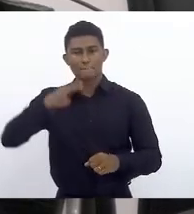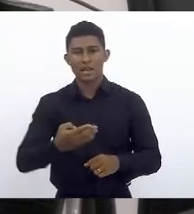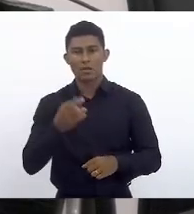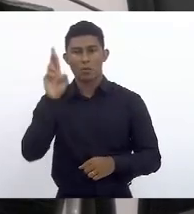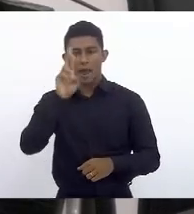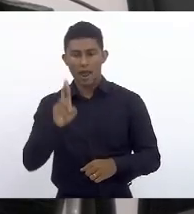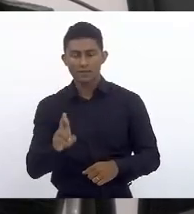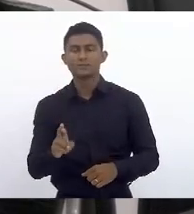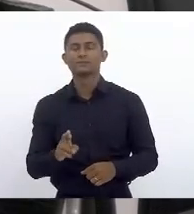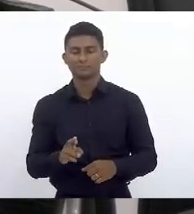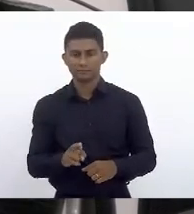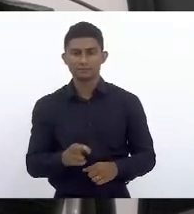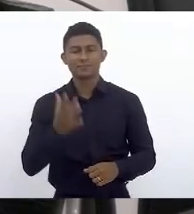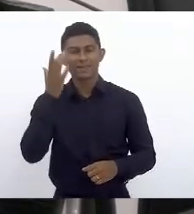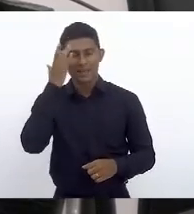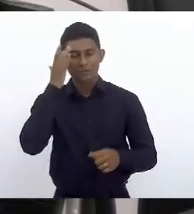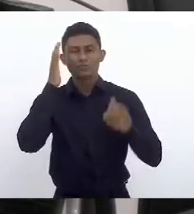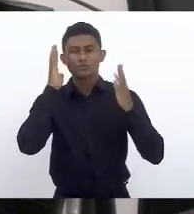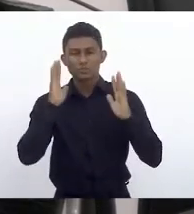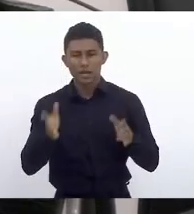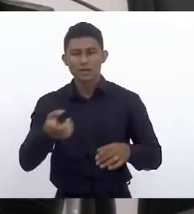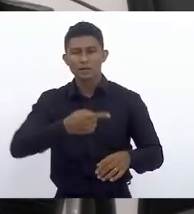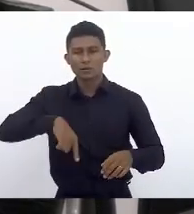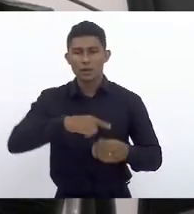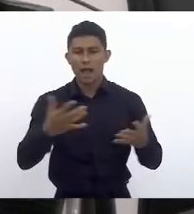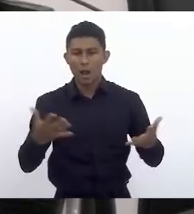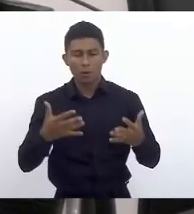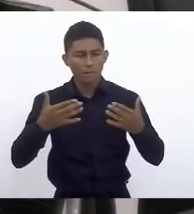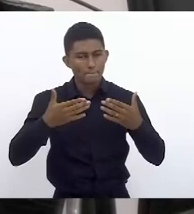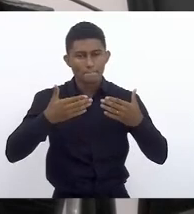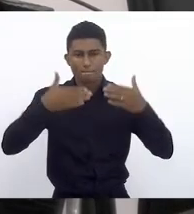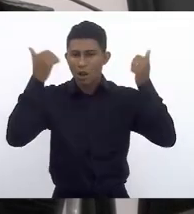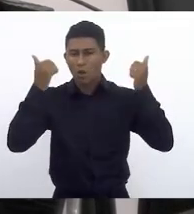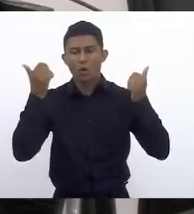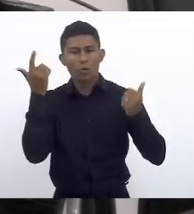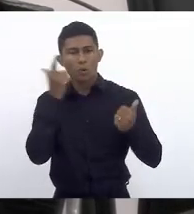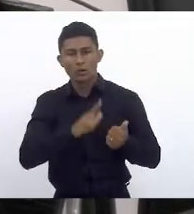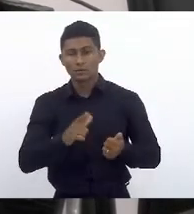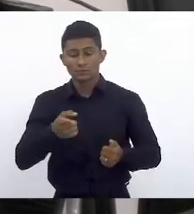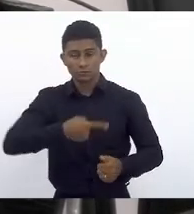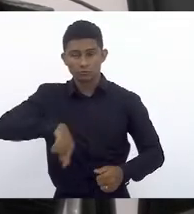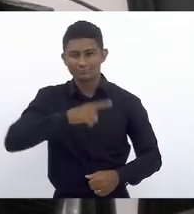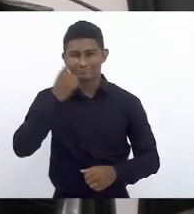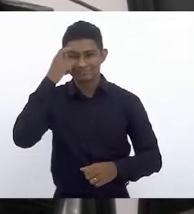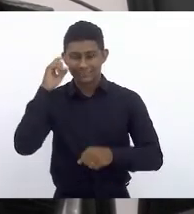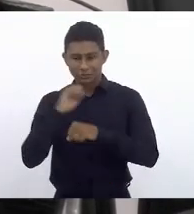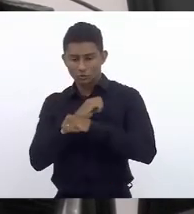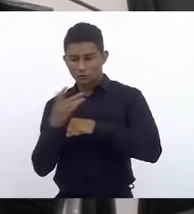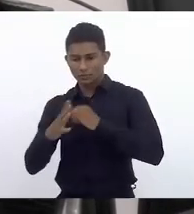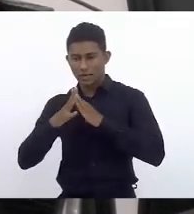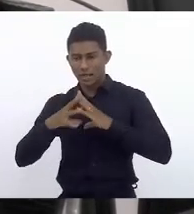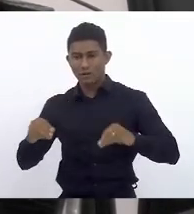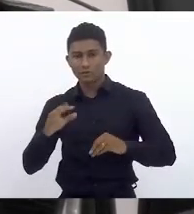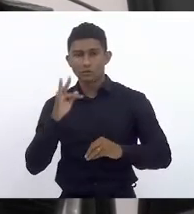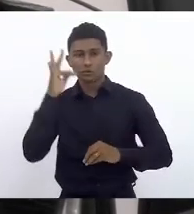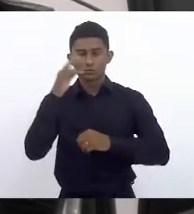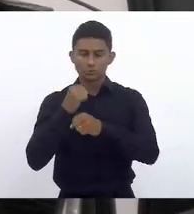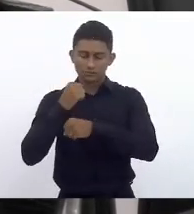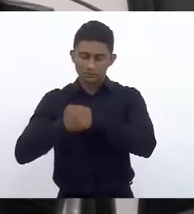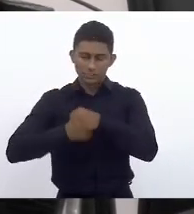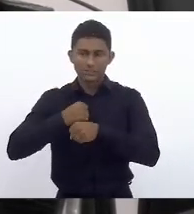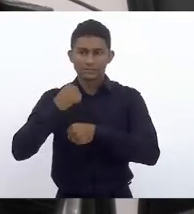recursos em caixa. Eu acho que o pior já passou. A gente precisa pensar a médio e longo prazo, pós-pandemia, e longe de